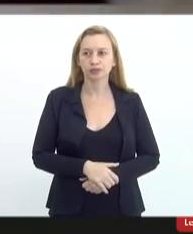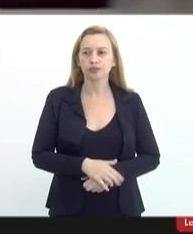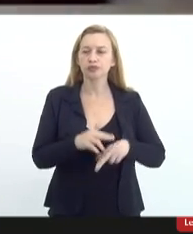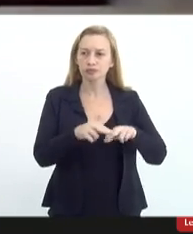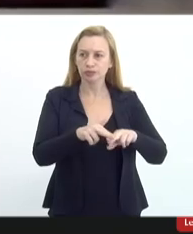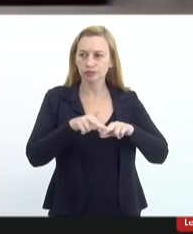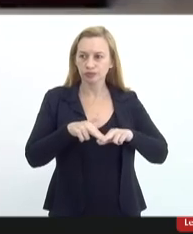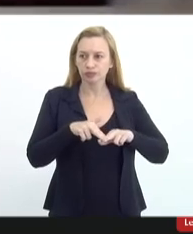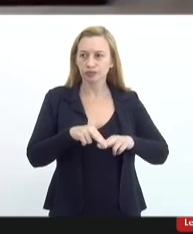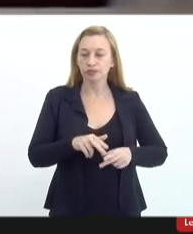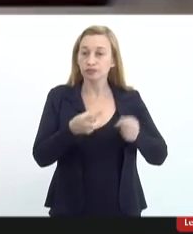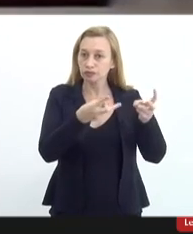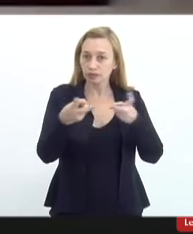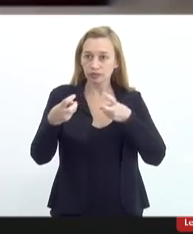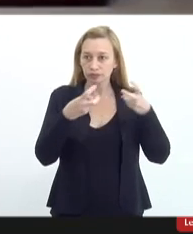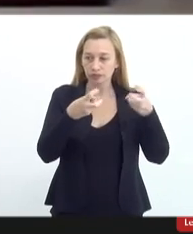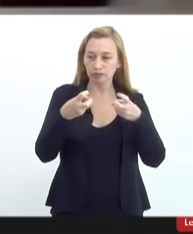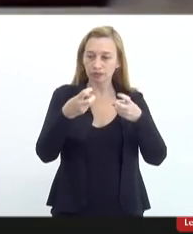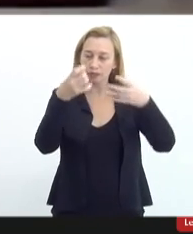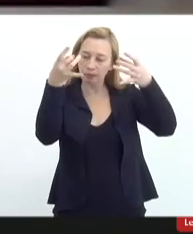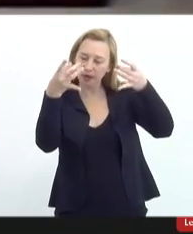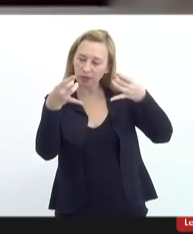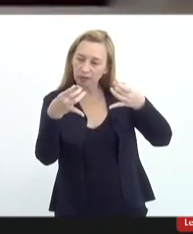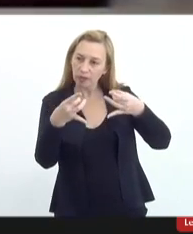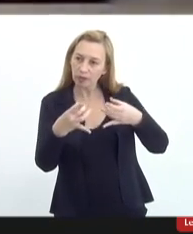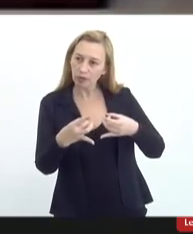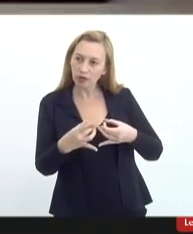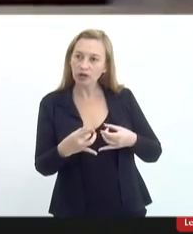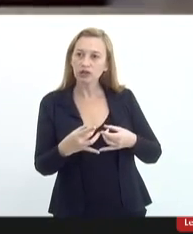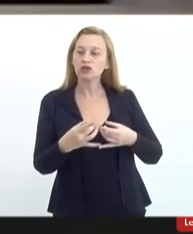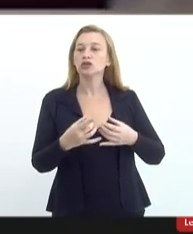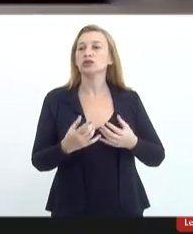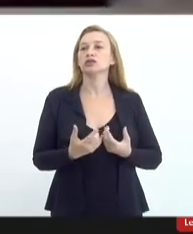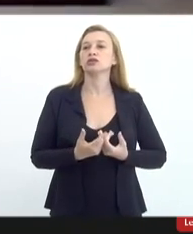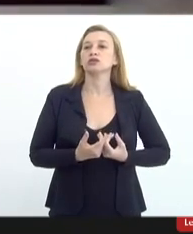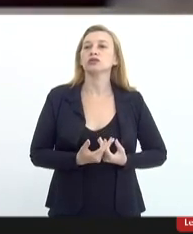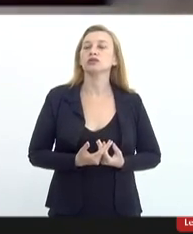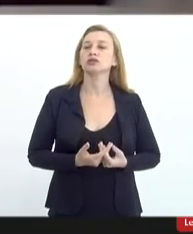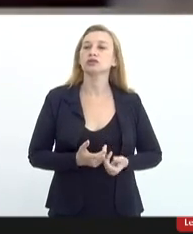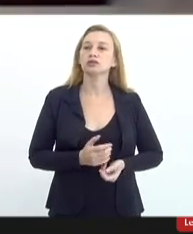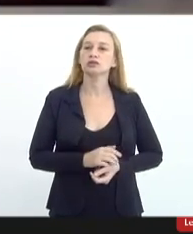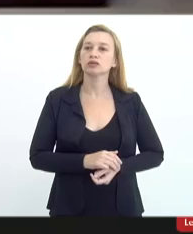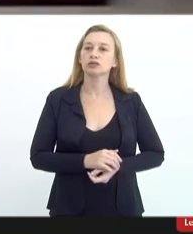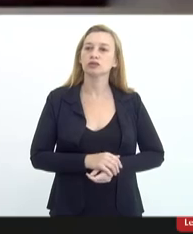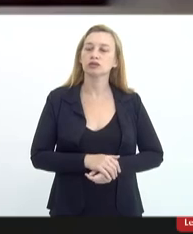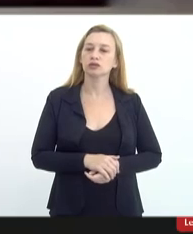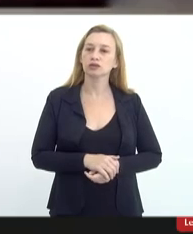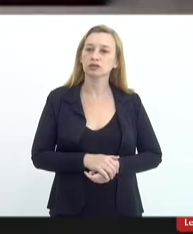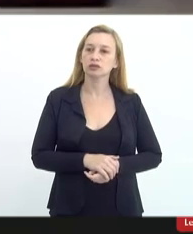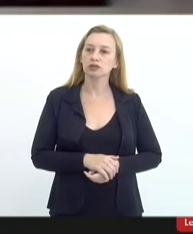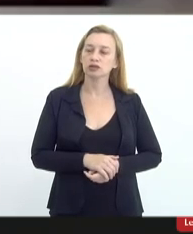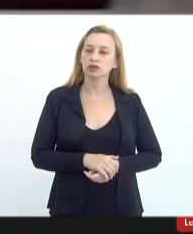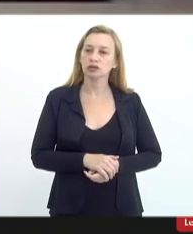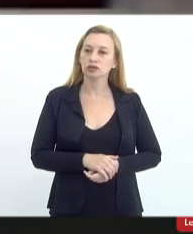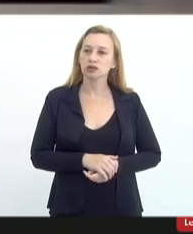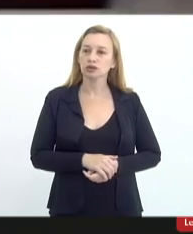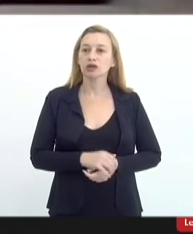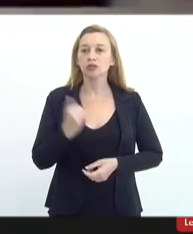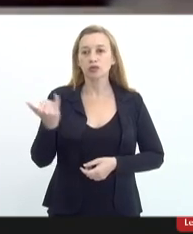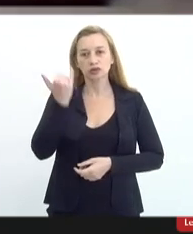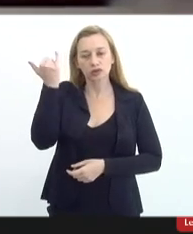Portanto, observando detalhadamente esse recorte, é importante destacar